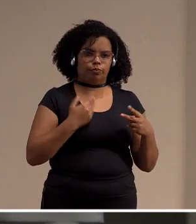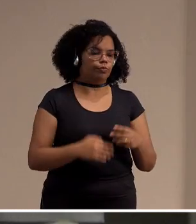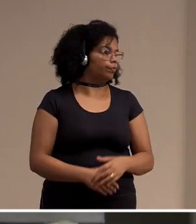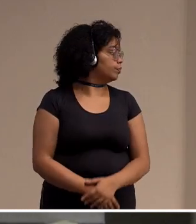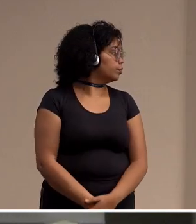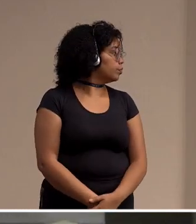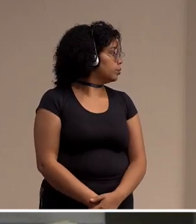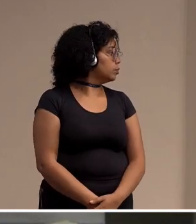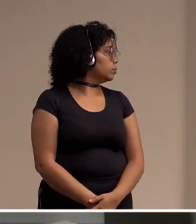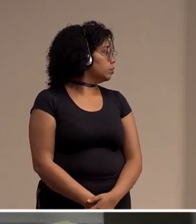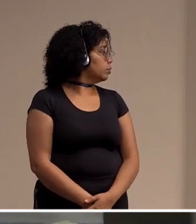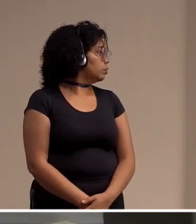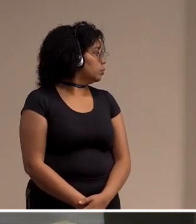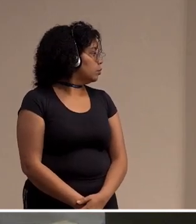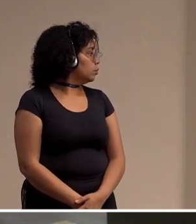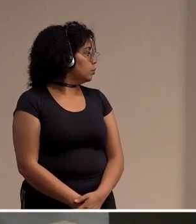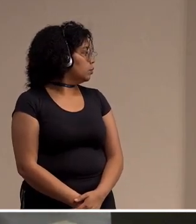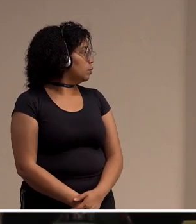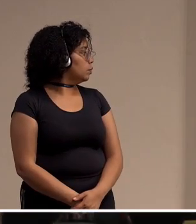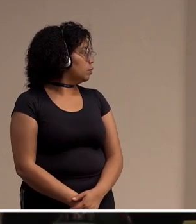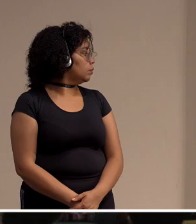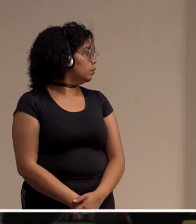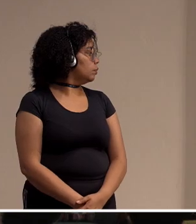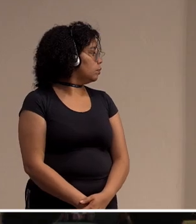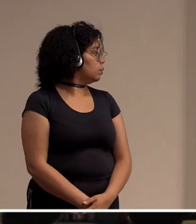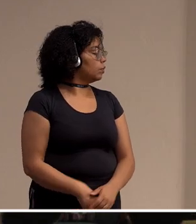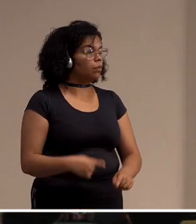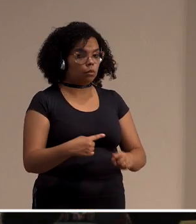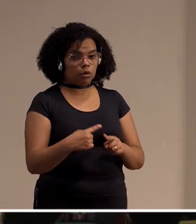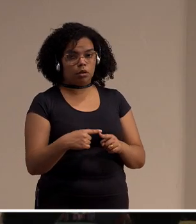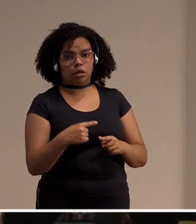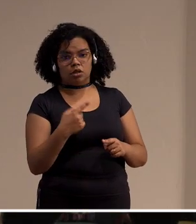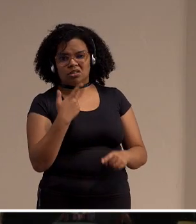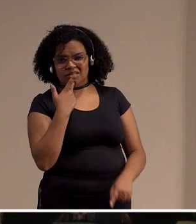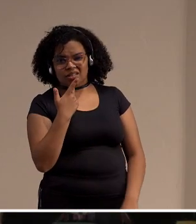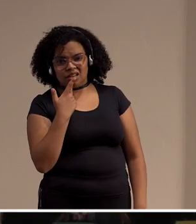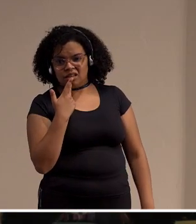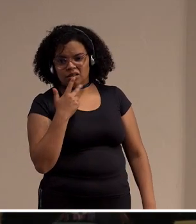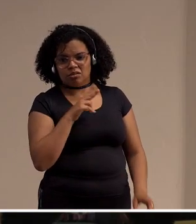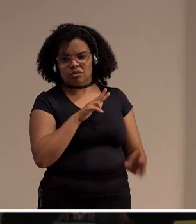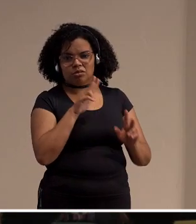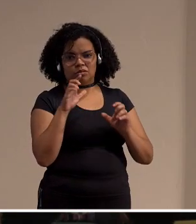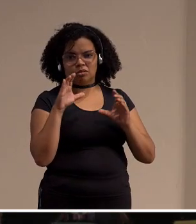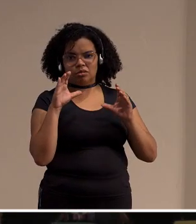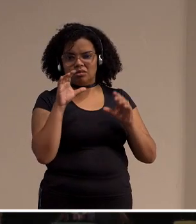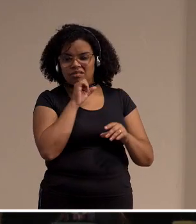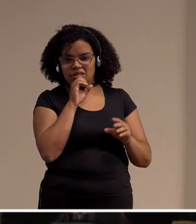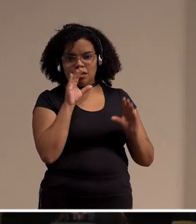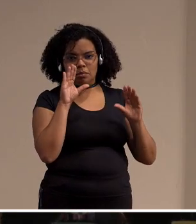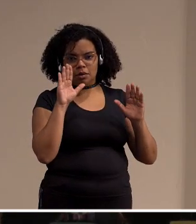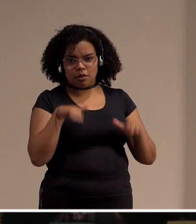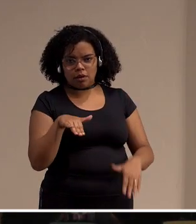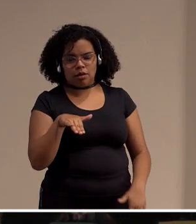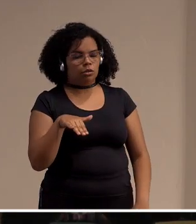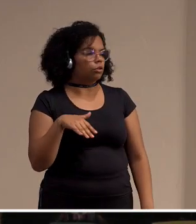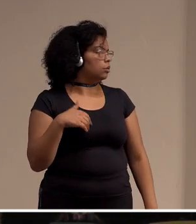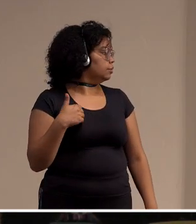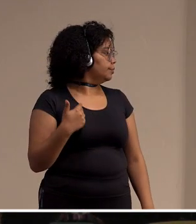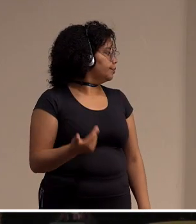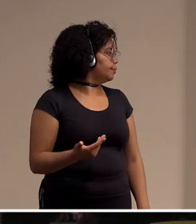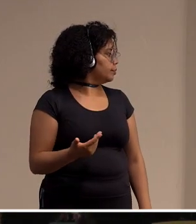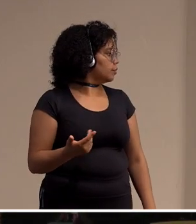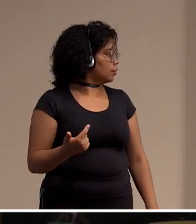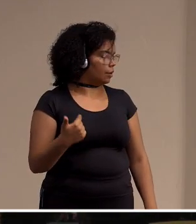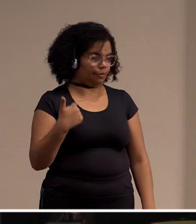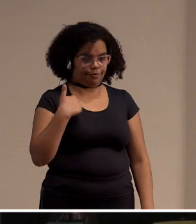aqui. Por que a gente está falando disso um sábado à tarde? Me explica. Essa tua frase agora me lembrou, Joca. Eu sou de uma